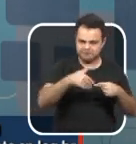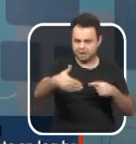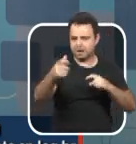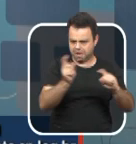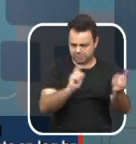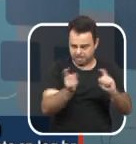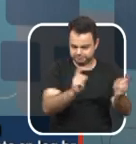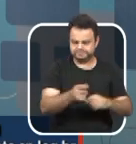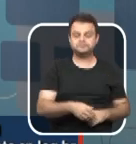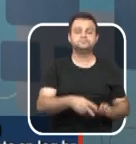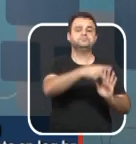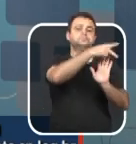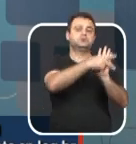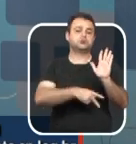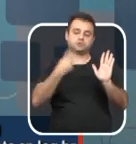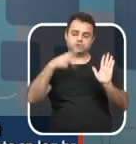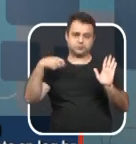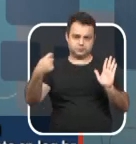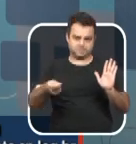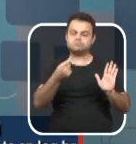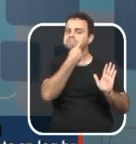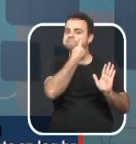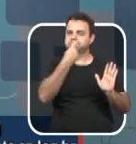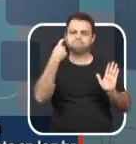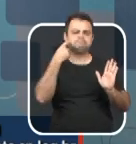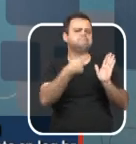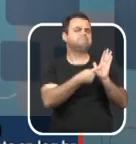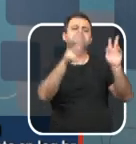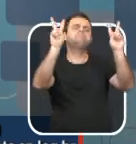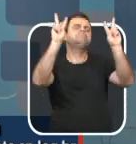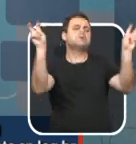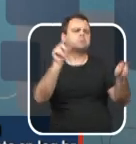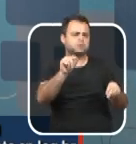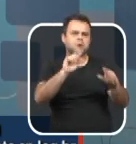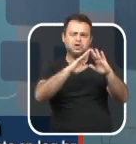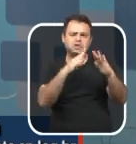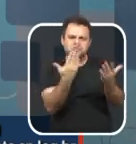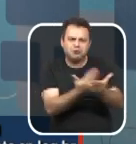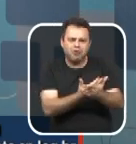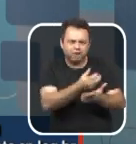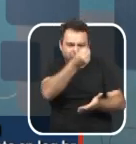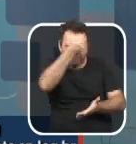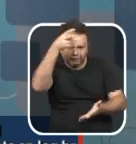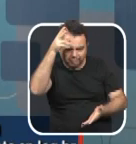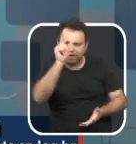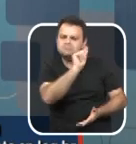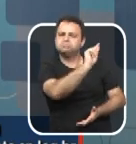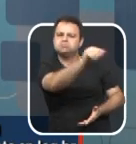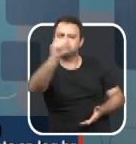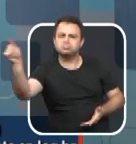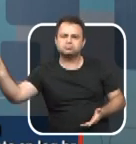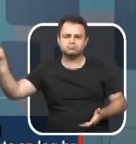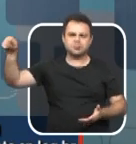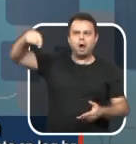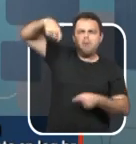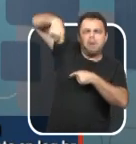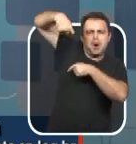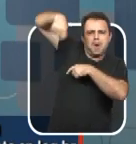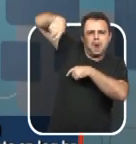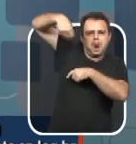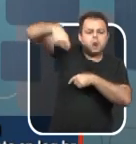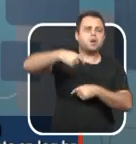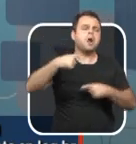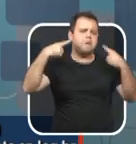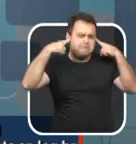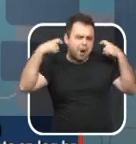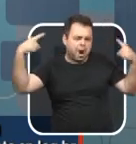discussão será votado o projeto de Jorge Menezes que determina a substituição de sirenes e alarmes utilizados como